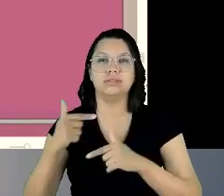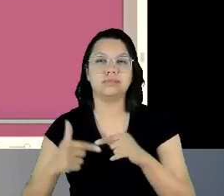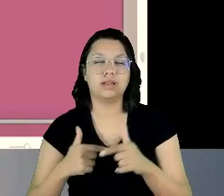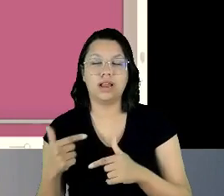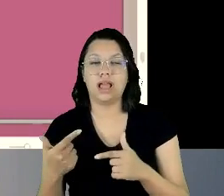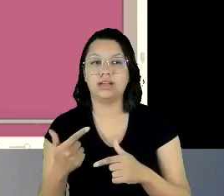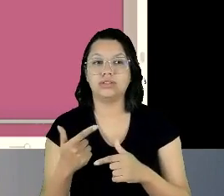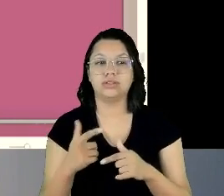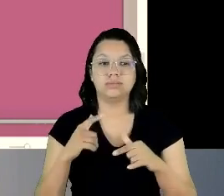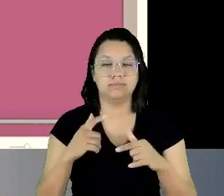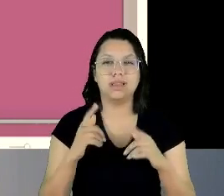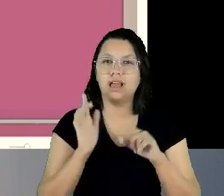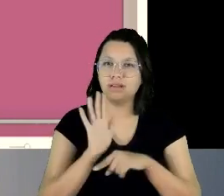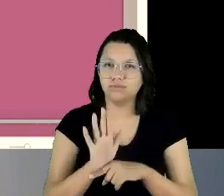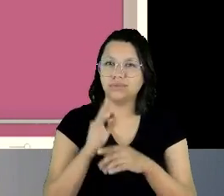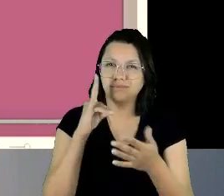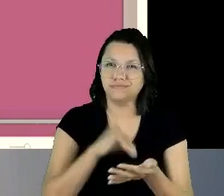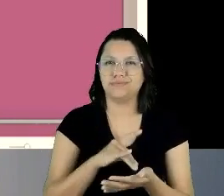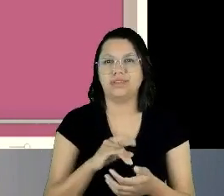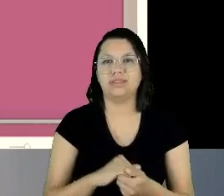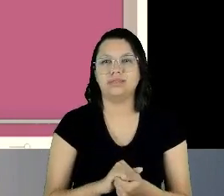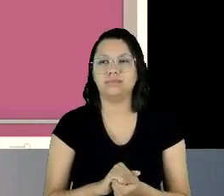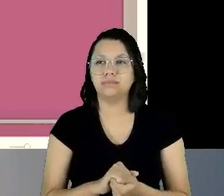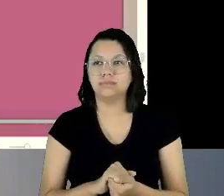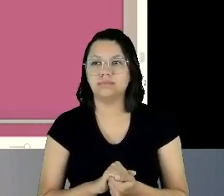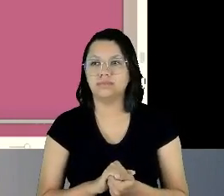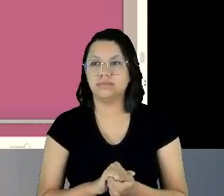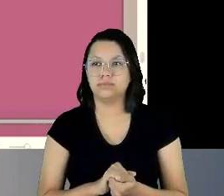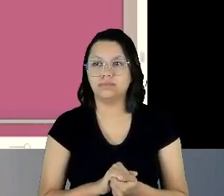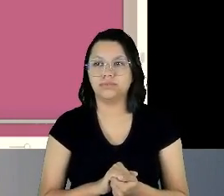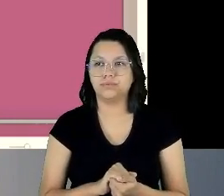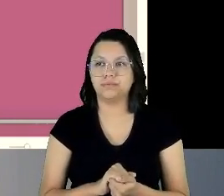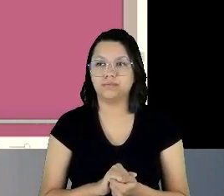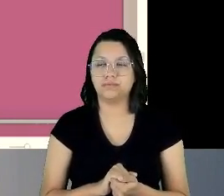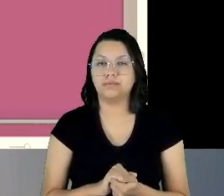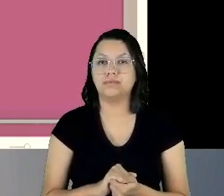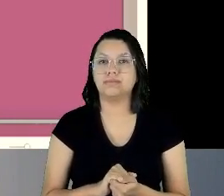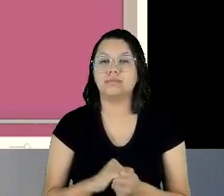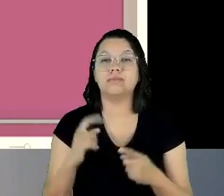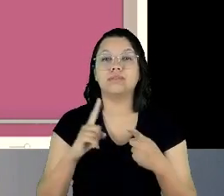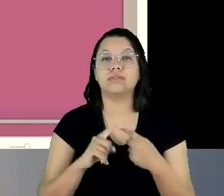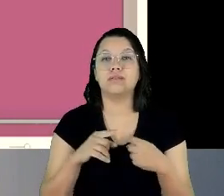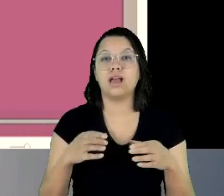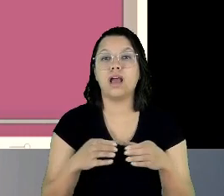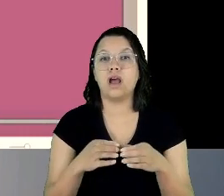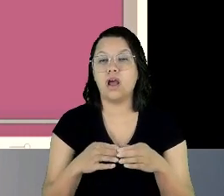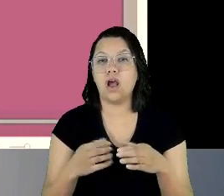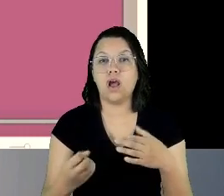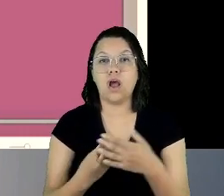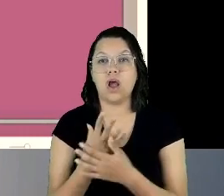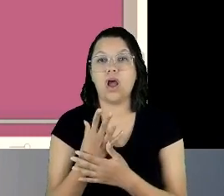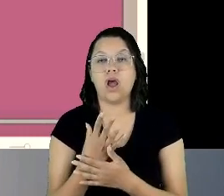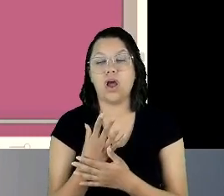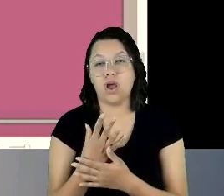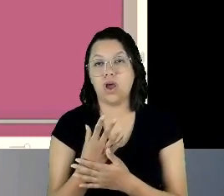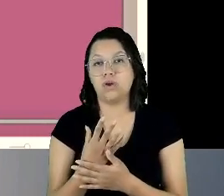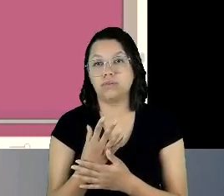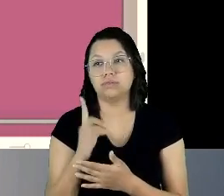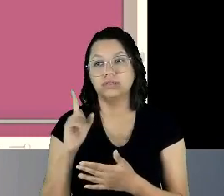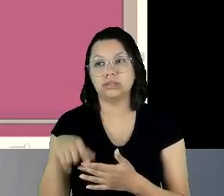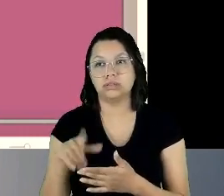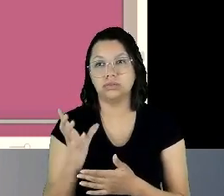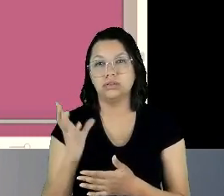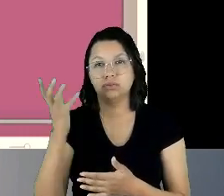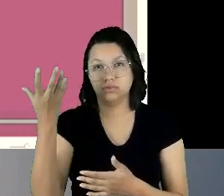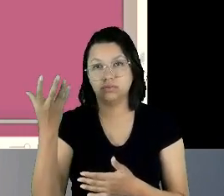de colocar a mão na massa. E um dos primeiros grupos, né, criou, enfim, como